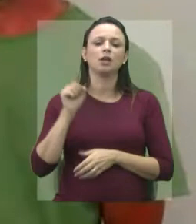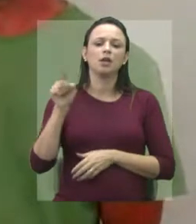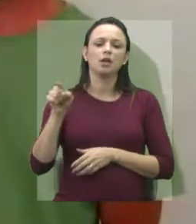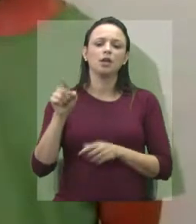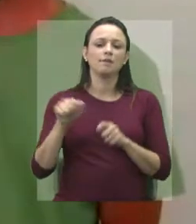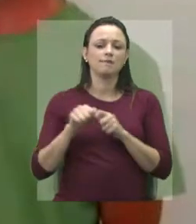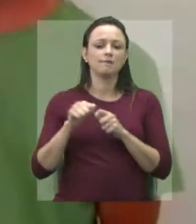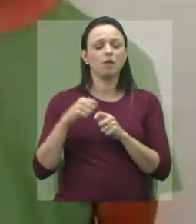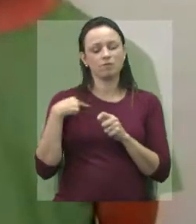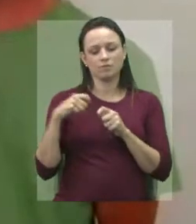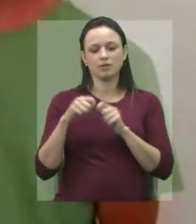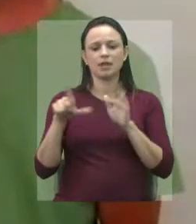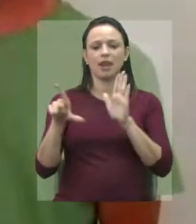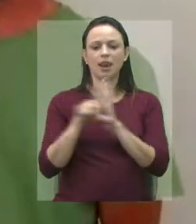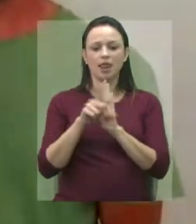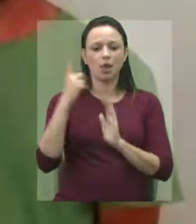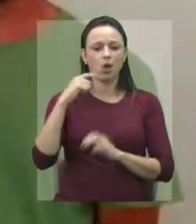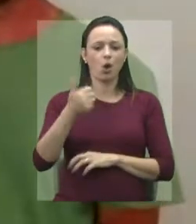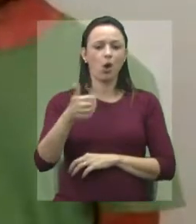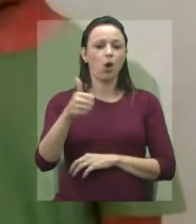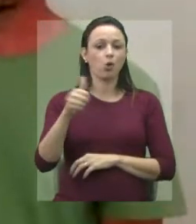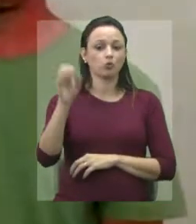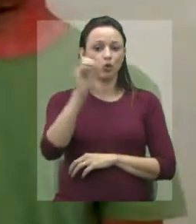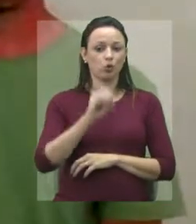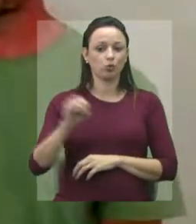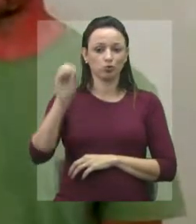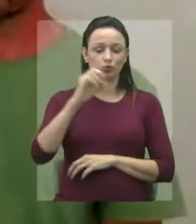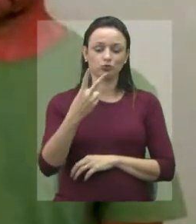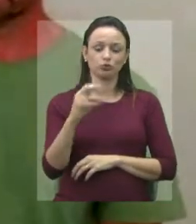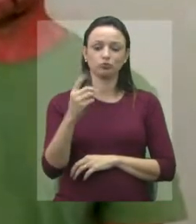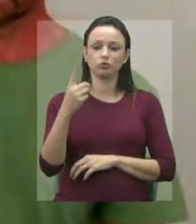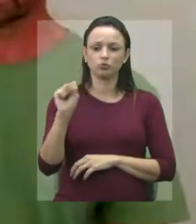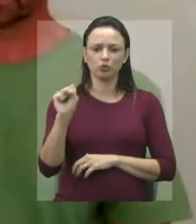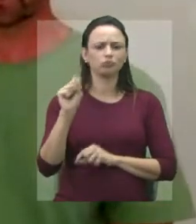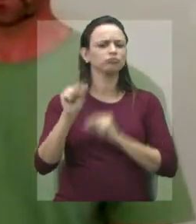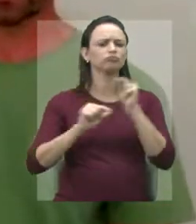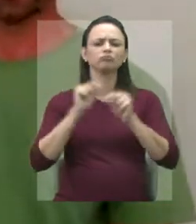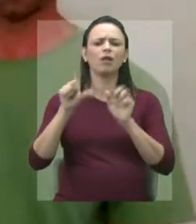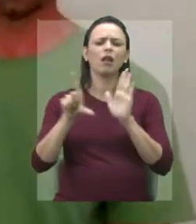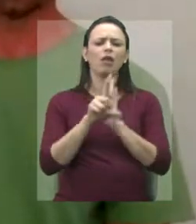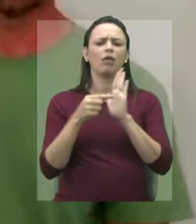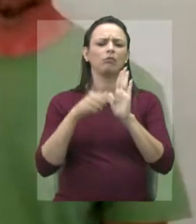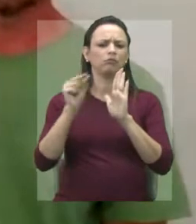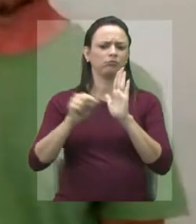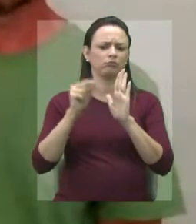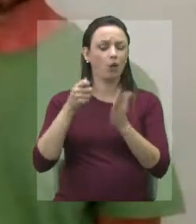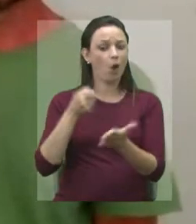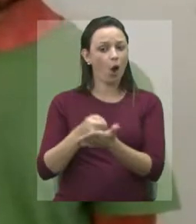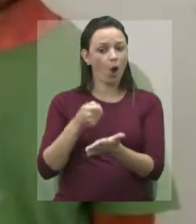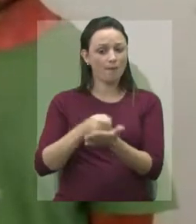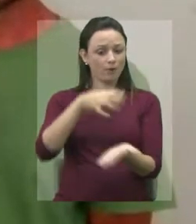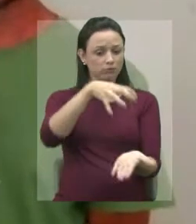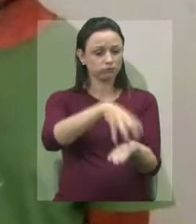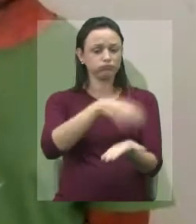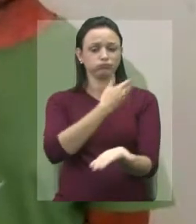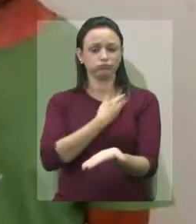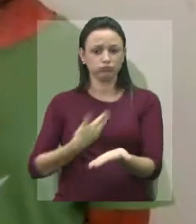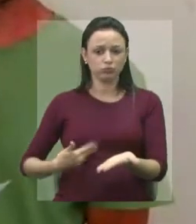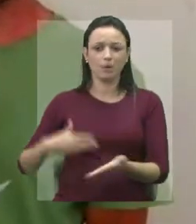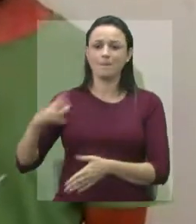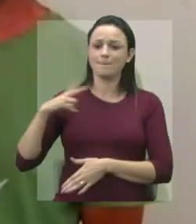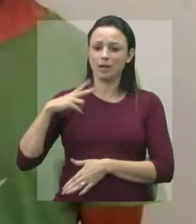lei dia 11 de outubro de 2018. O que, que é a lei? A lei obriga os estabelecimentos públicos,